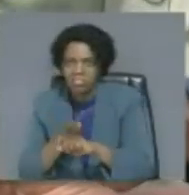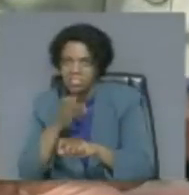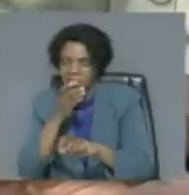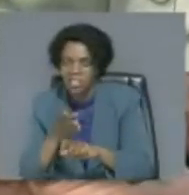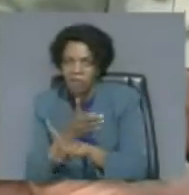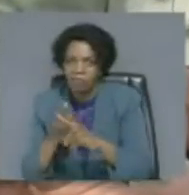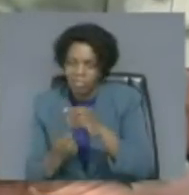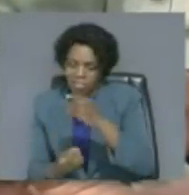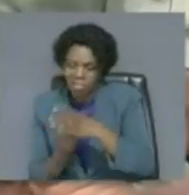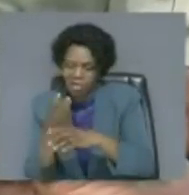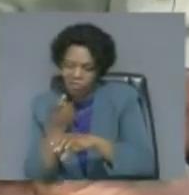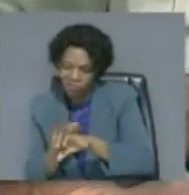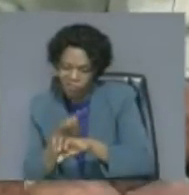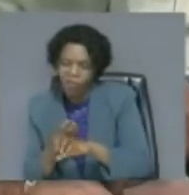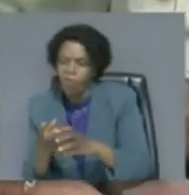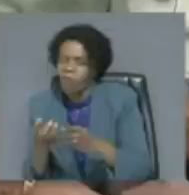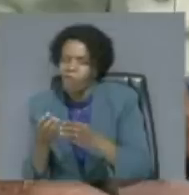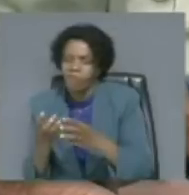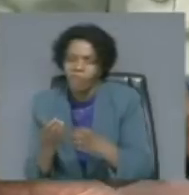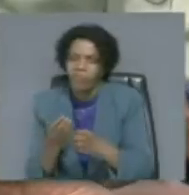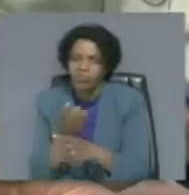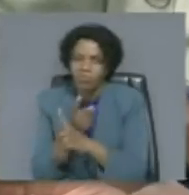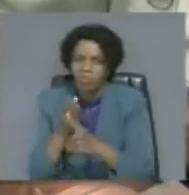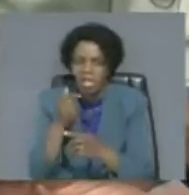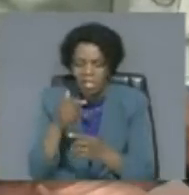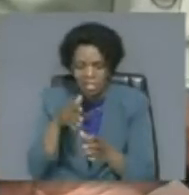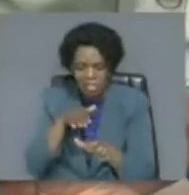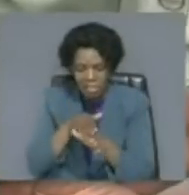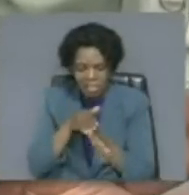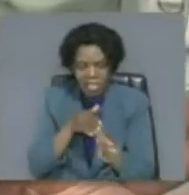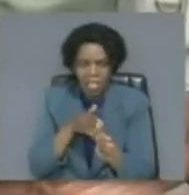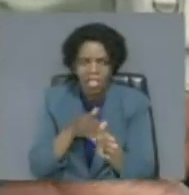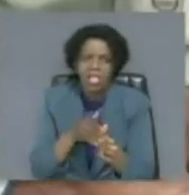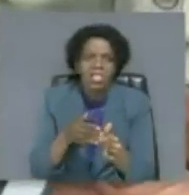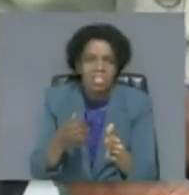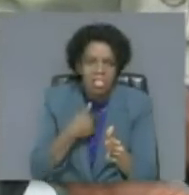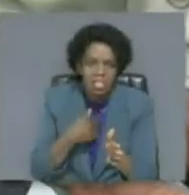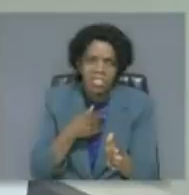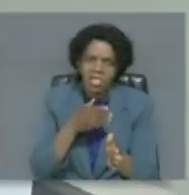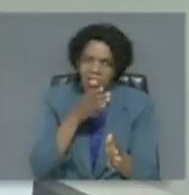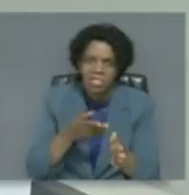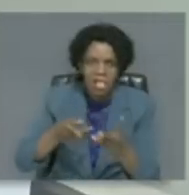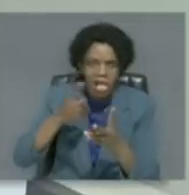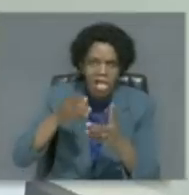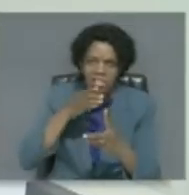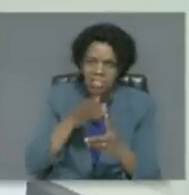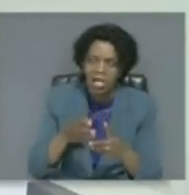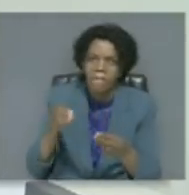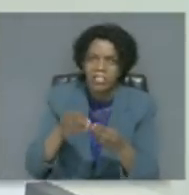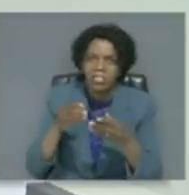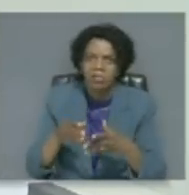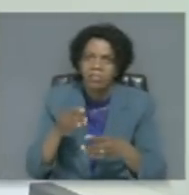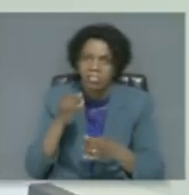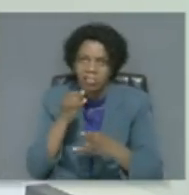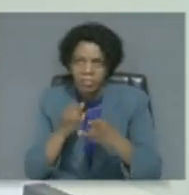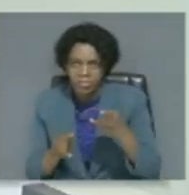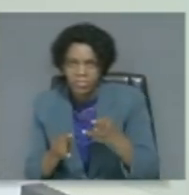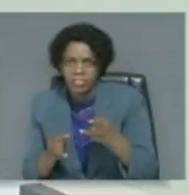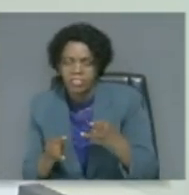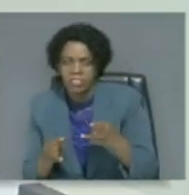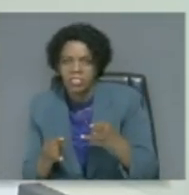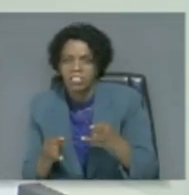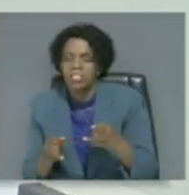que aqui se viviam neste local. Nós finalmente